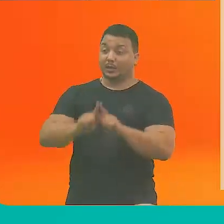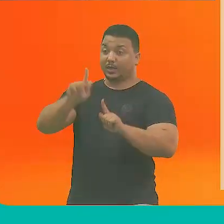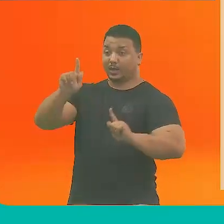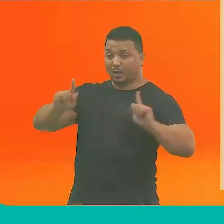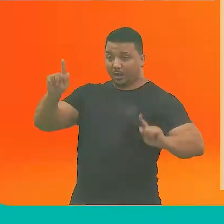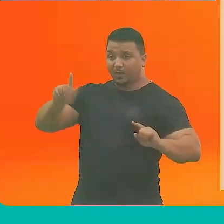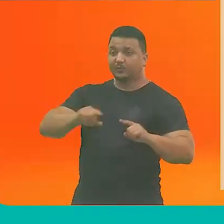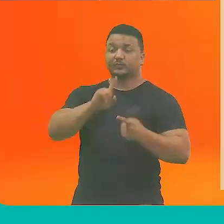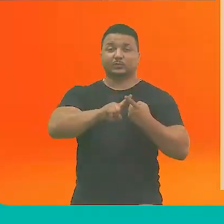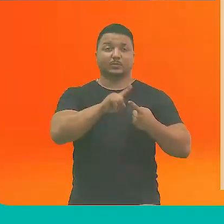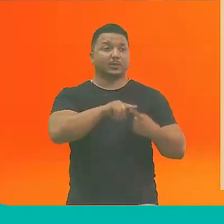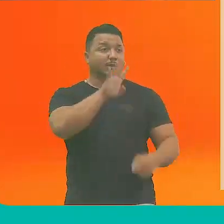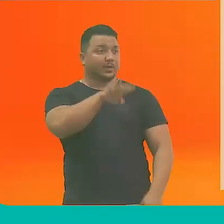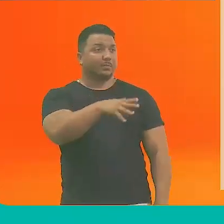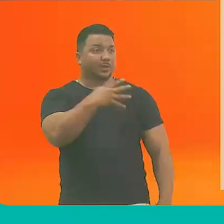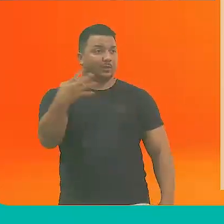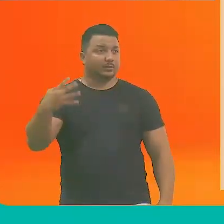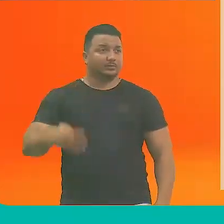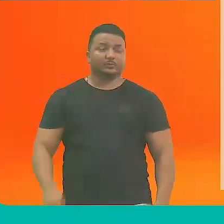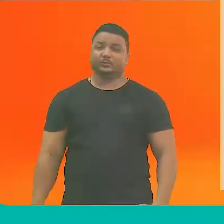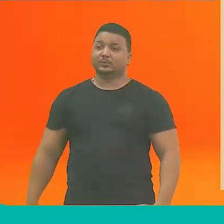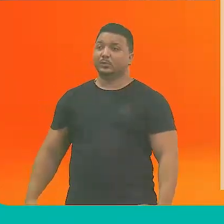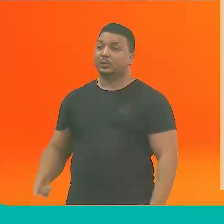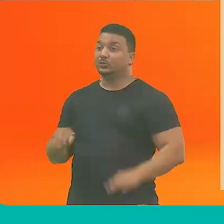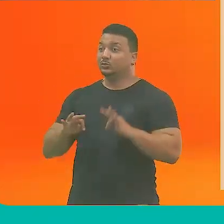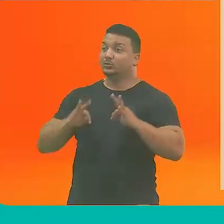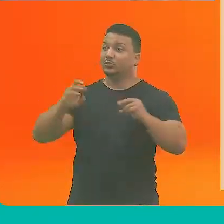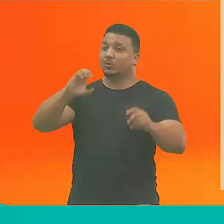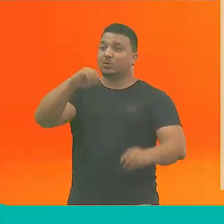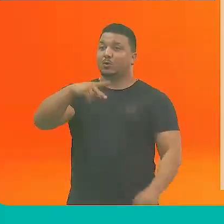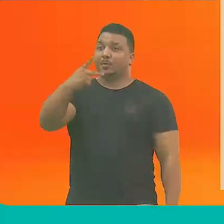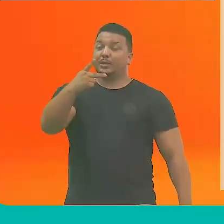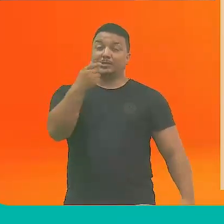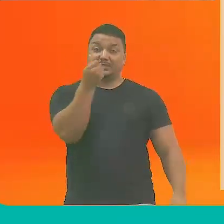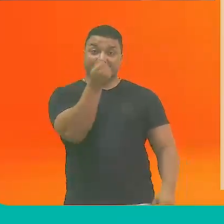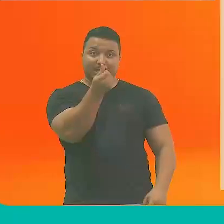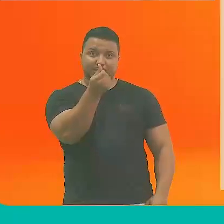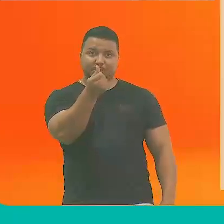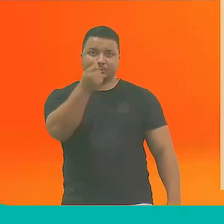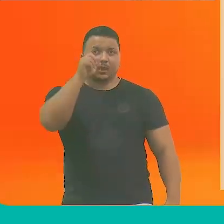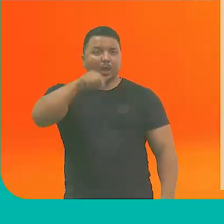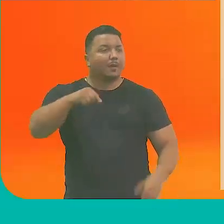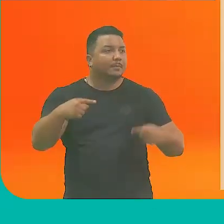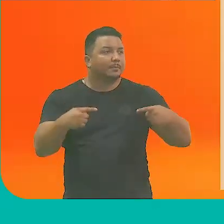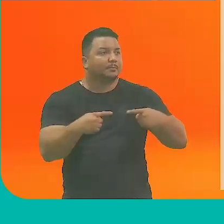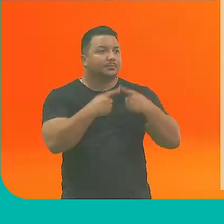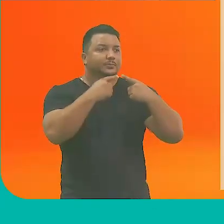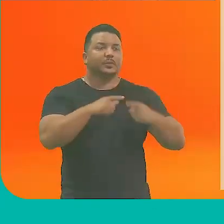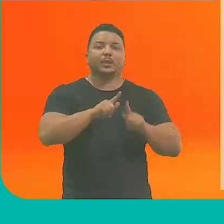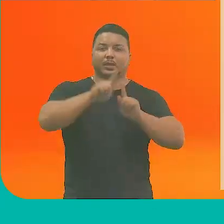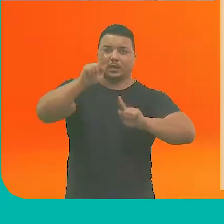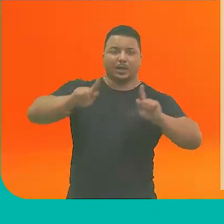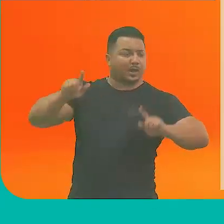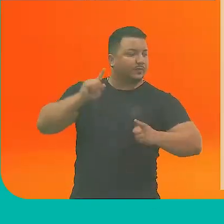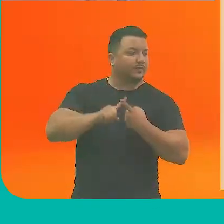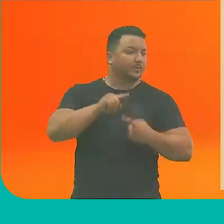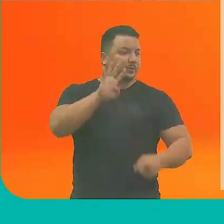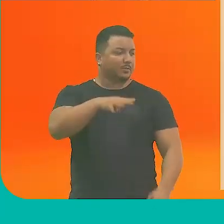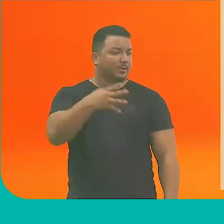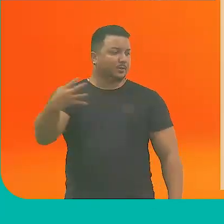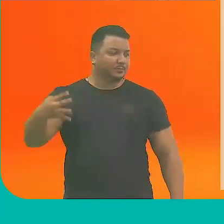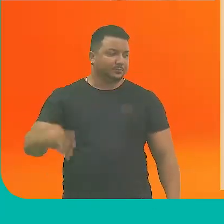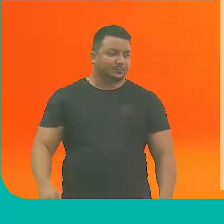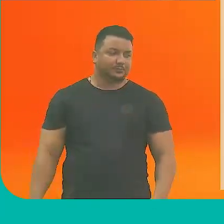e tabelas. Toda questão da competência 6, ela vai trabalhar com gráficos e tabela. Show de